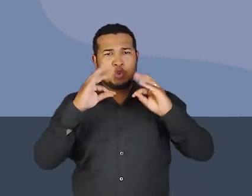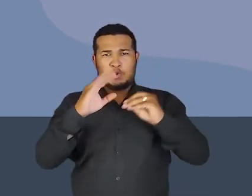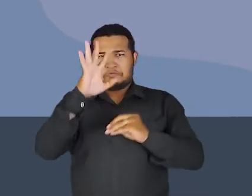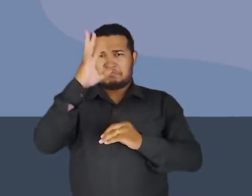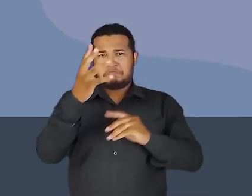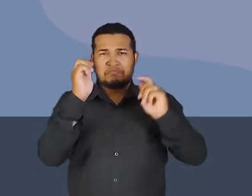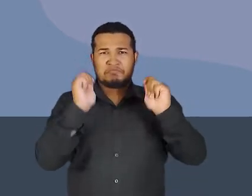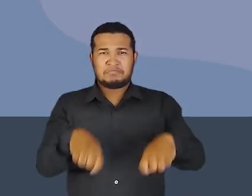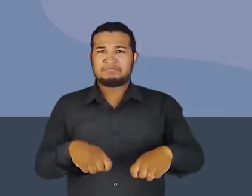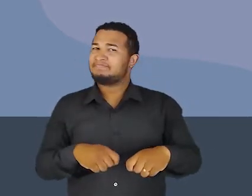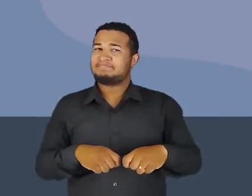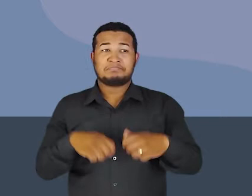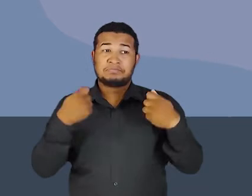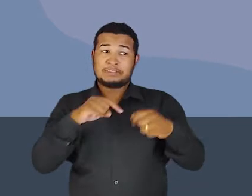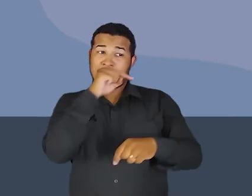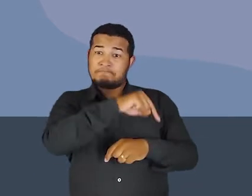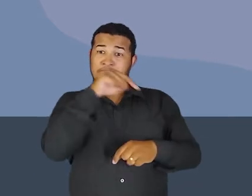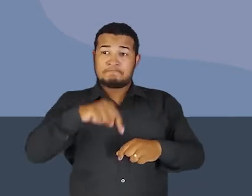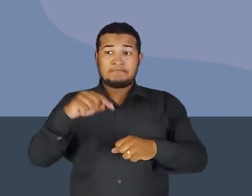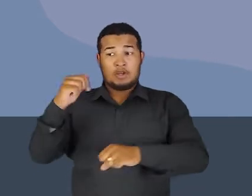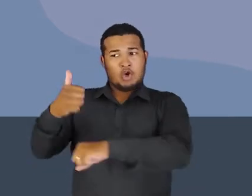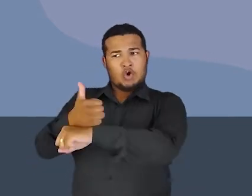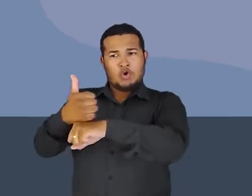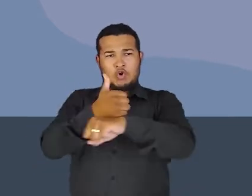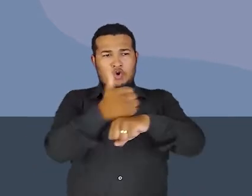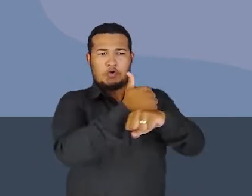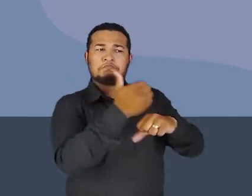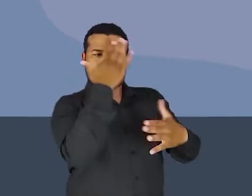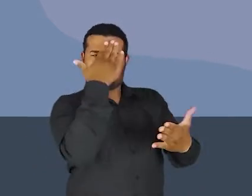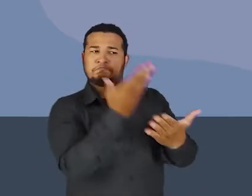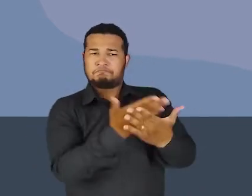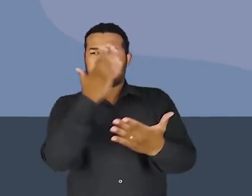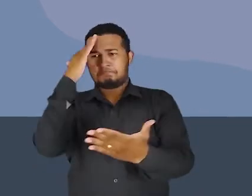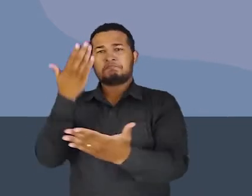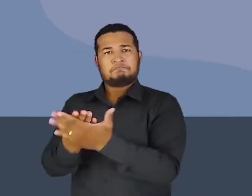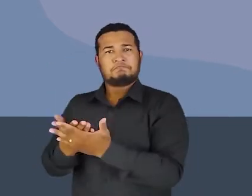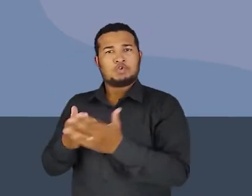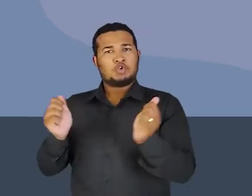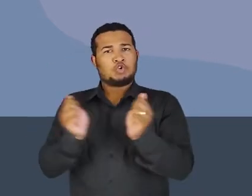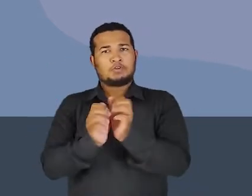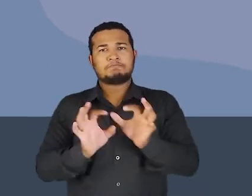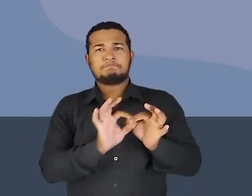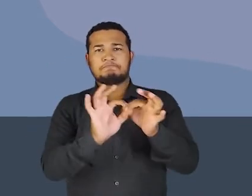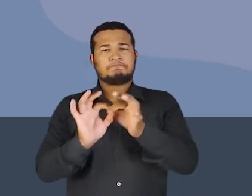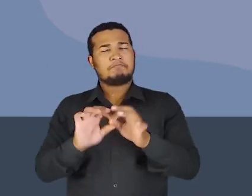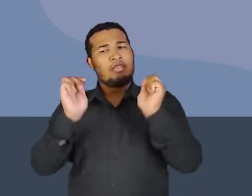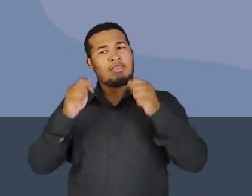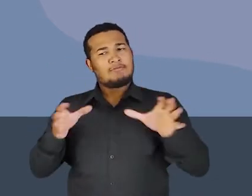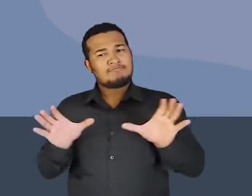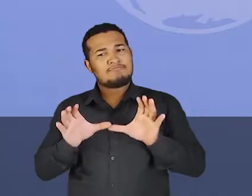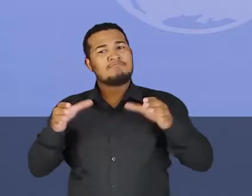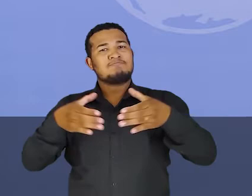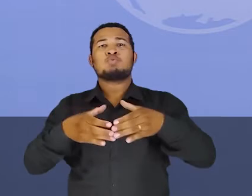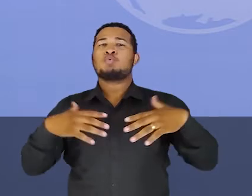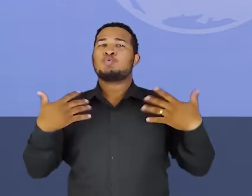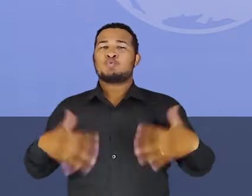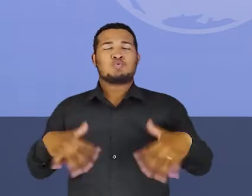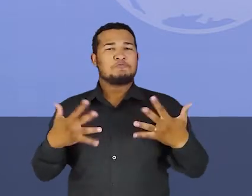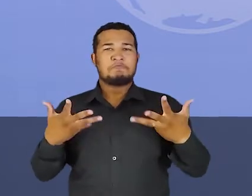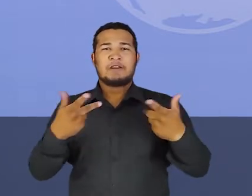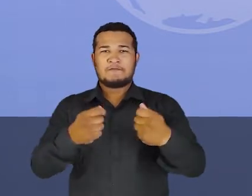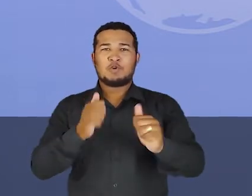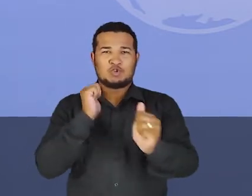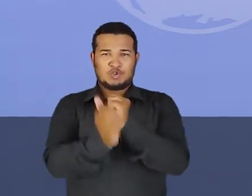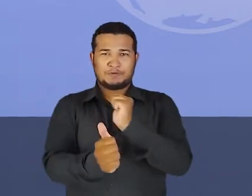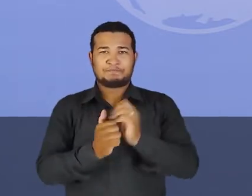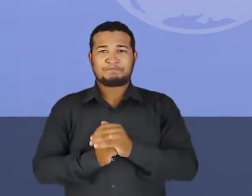É preciso confiar nas habilidades dos demais jogadores que juntos são capazes de realizar uma partida inesquecível. Então, quando